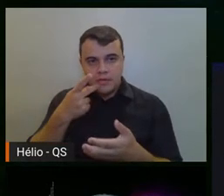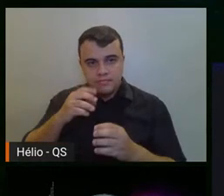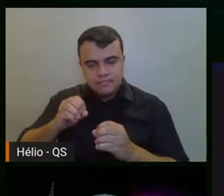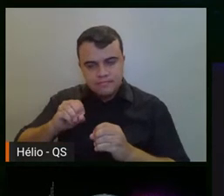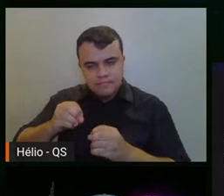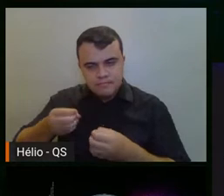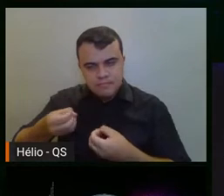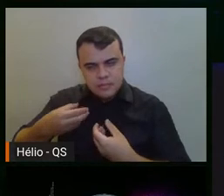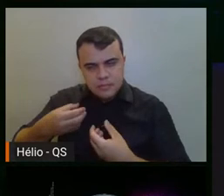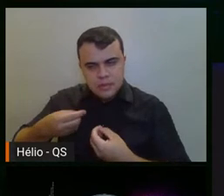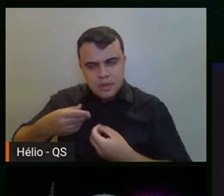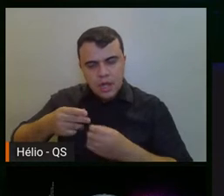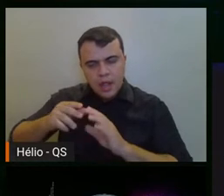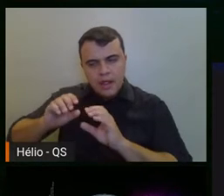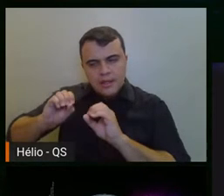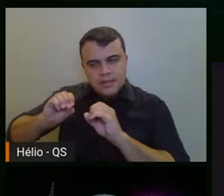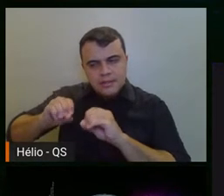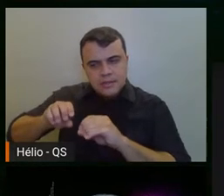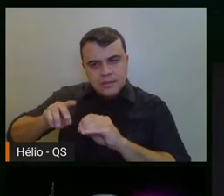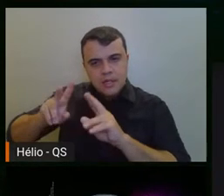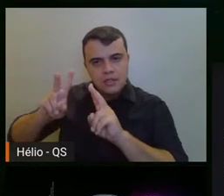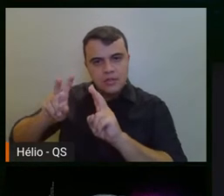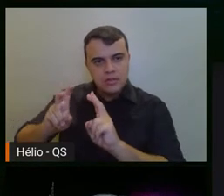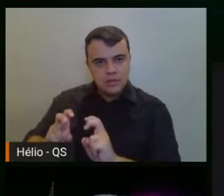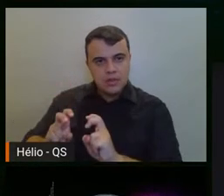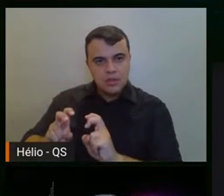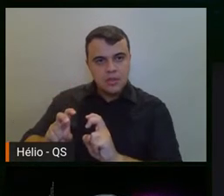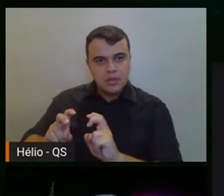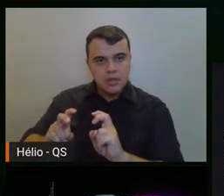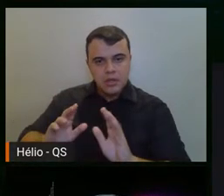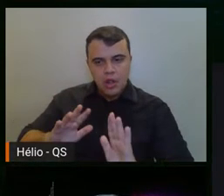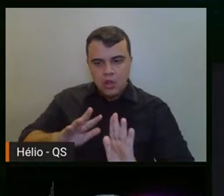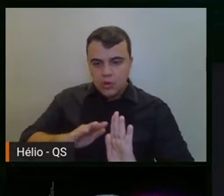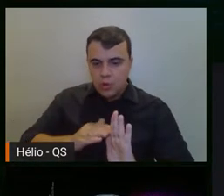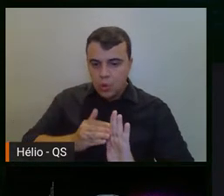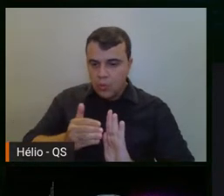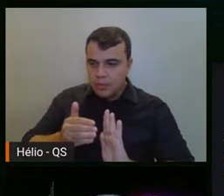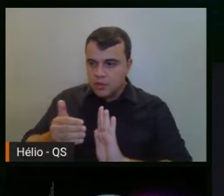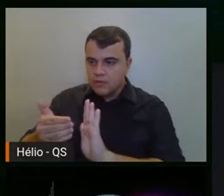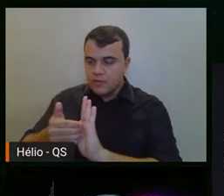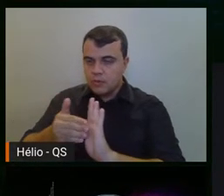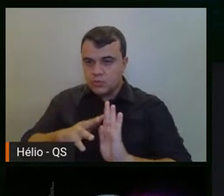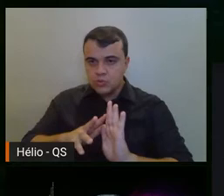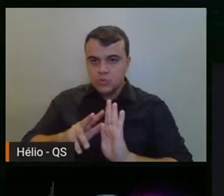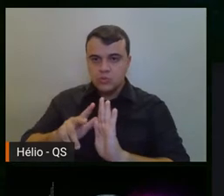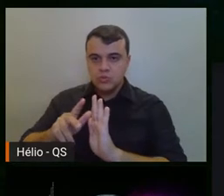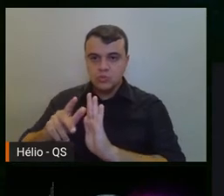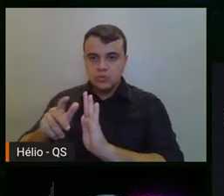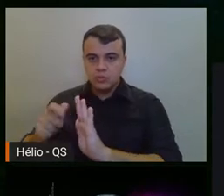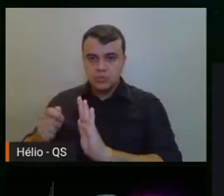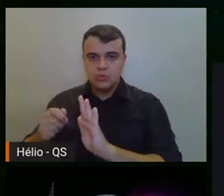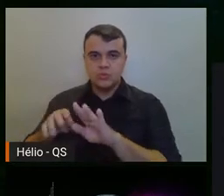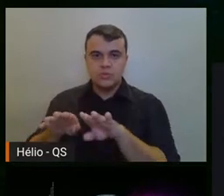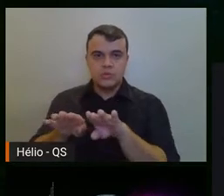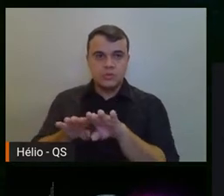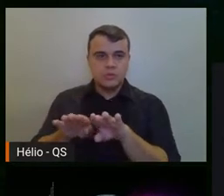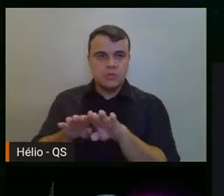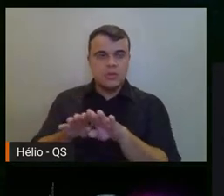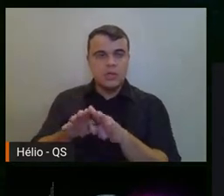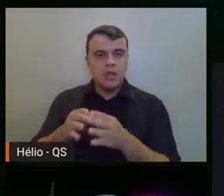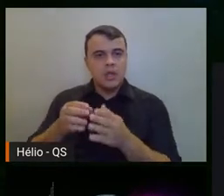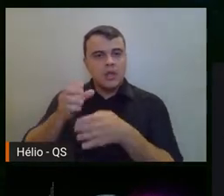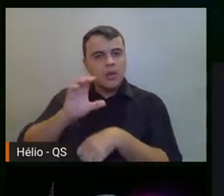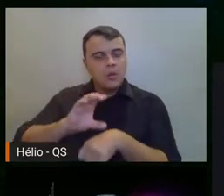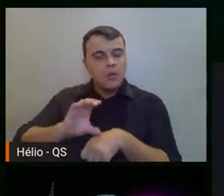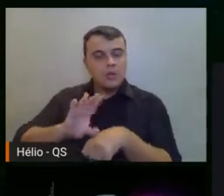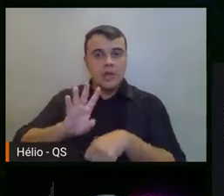super estruturadas ali dos Hero para que você possa transitar além dos portfórios e uma